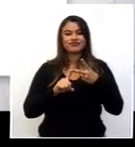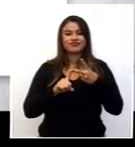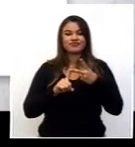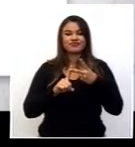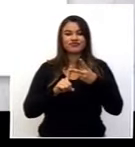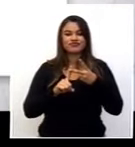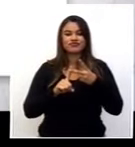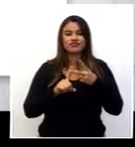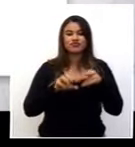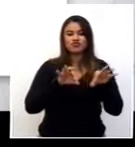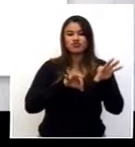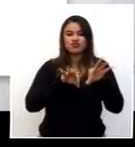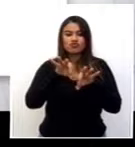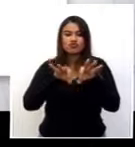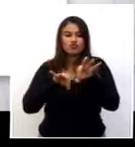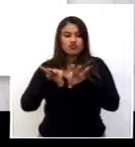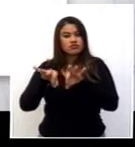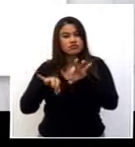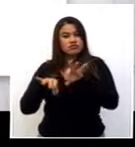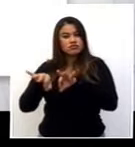Regular esse planejamento,